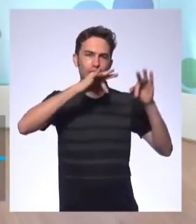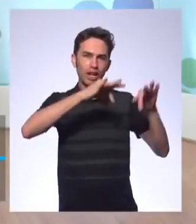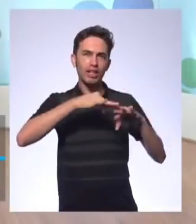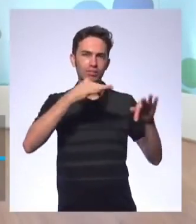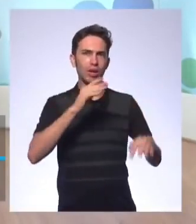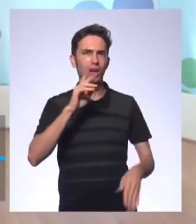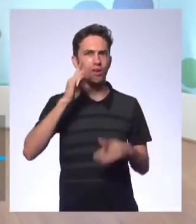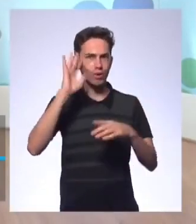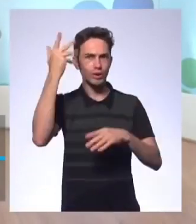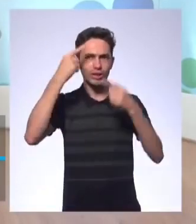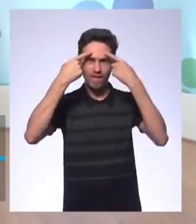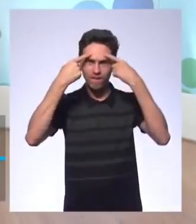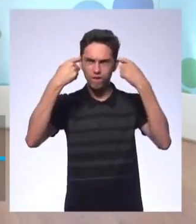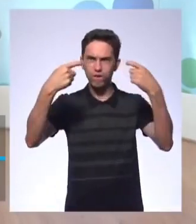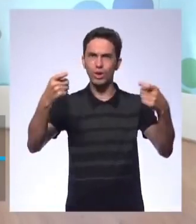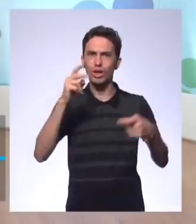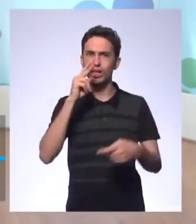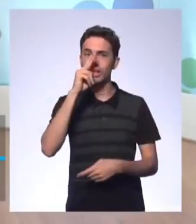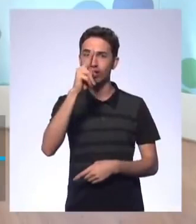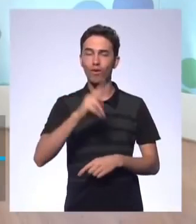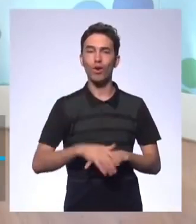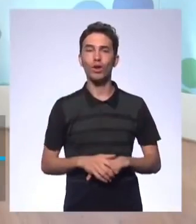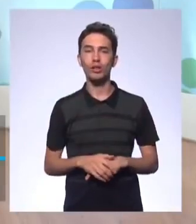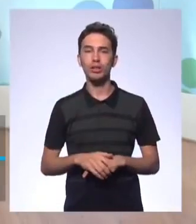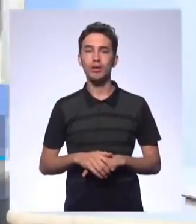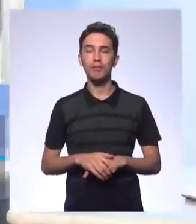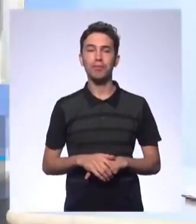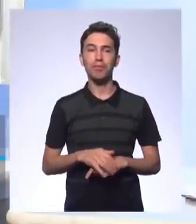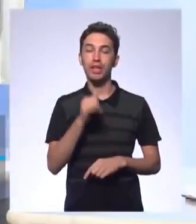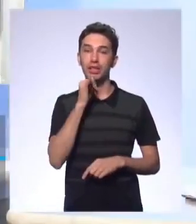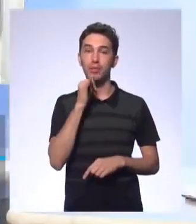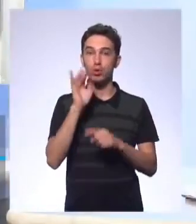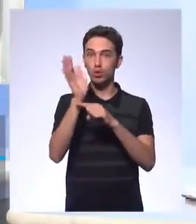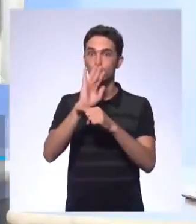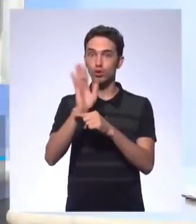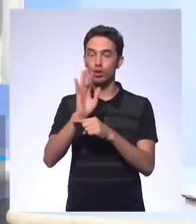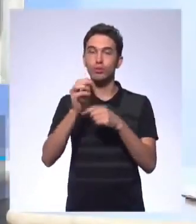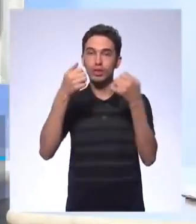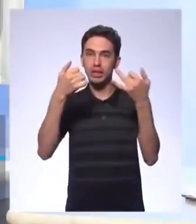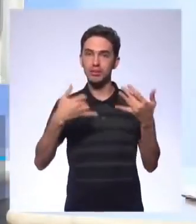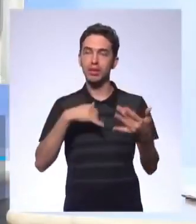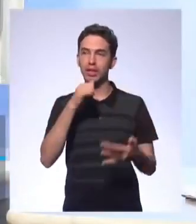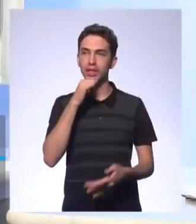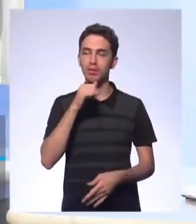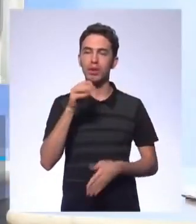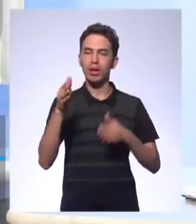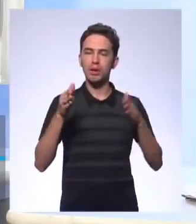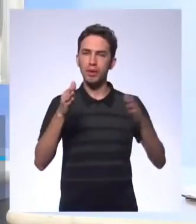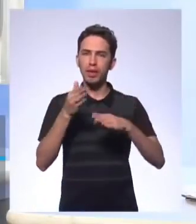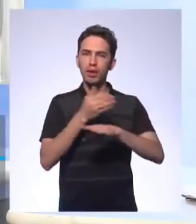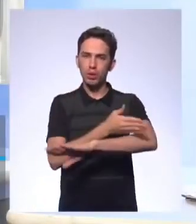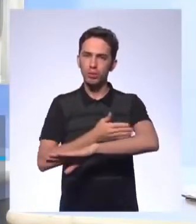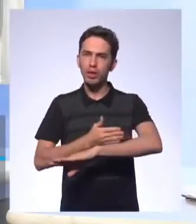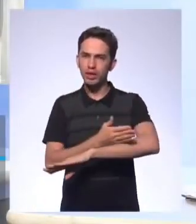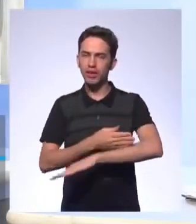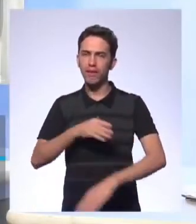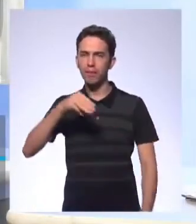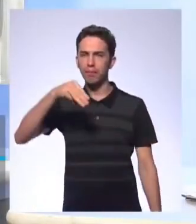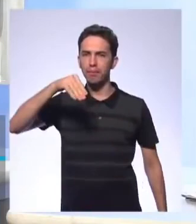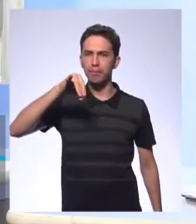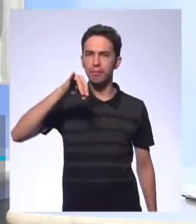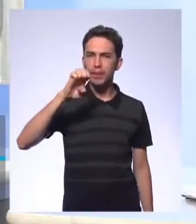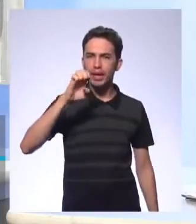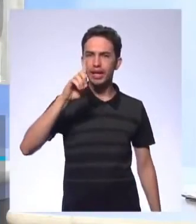Então, aqueles filmes que vocês assistem que tem muita violência naquele período medieval, é verdade, aconteceu mesmo. E as pessoas começaram a fugir